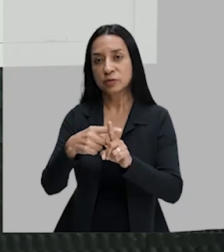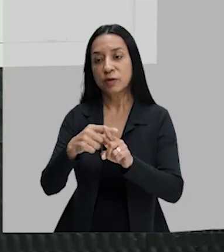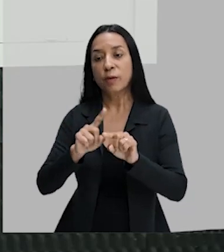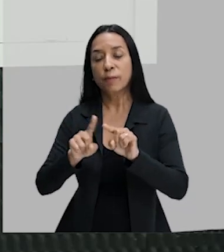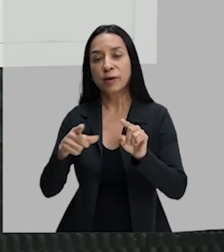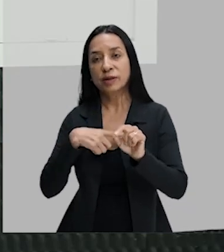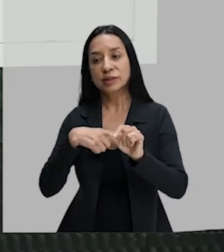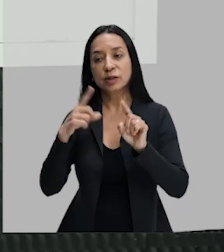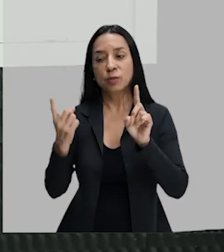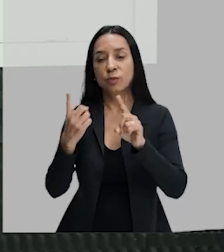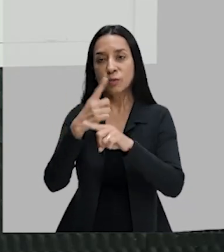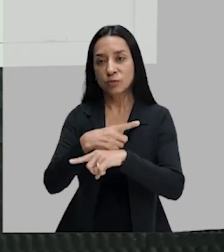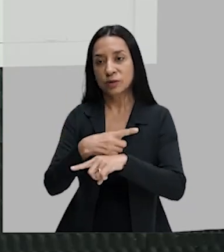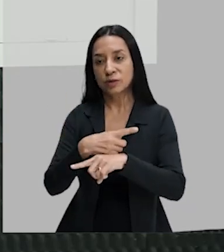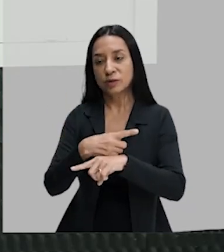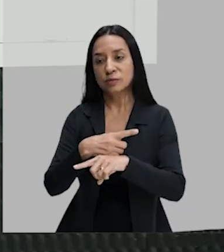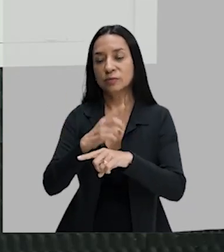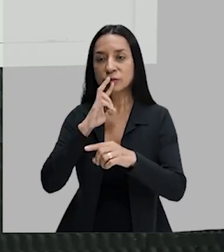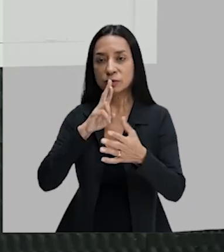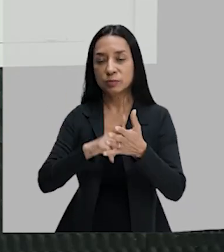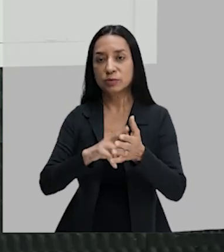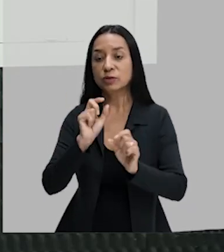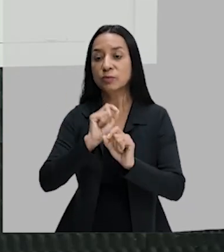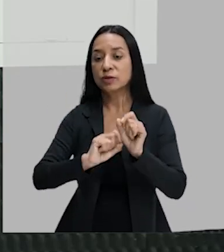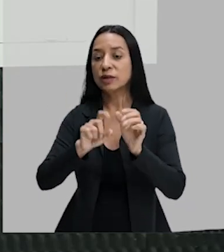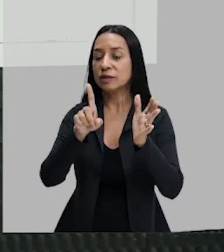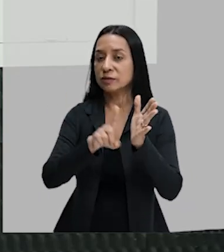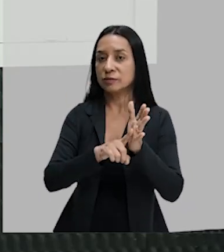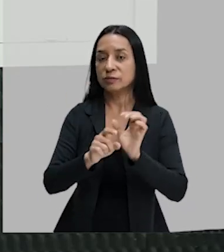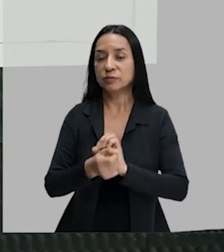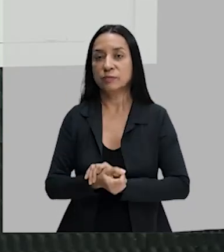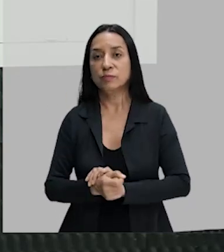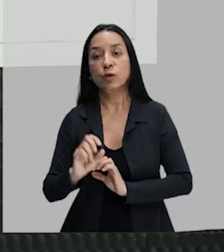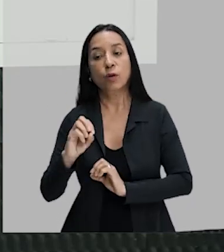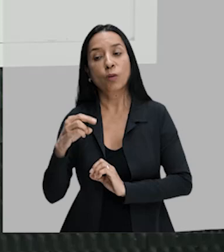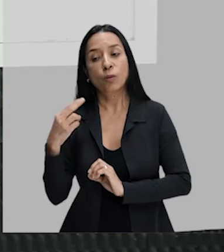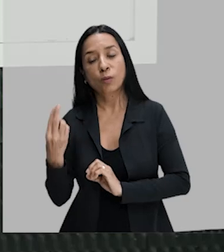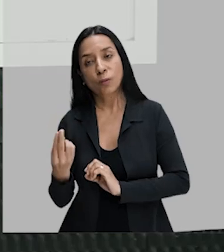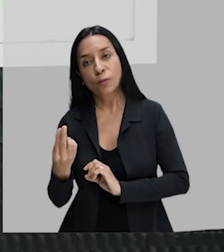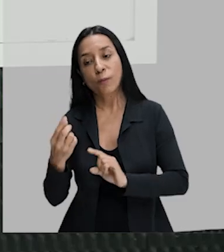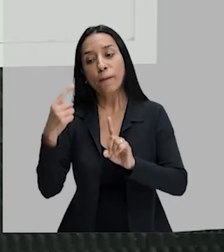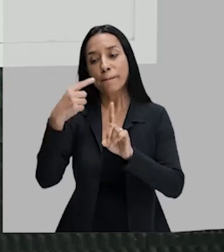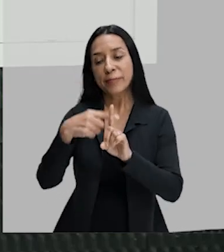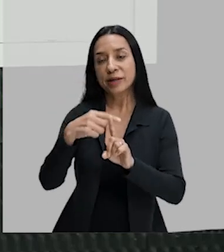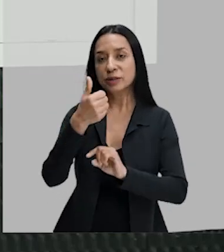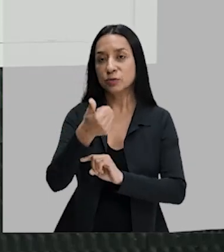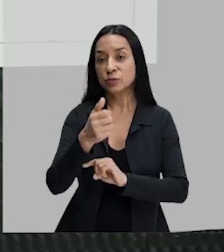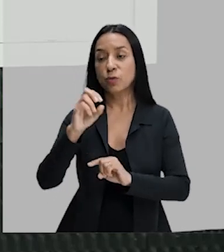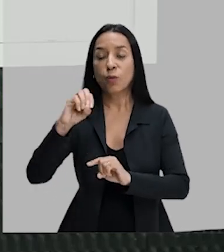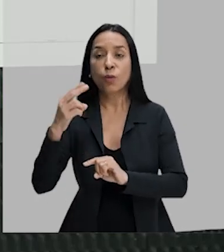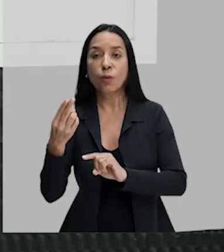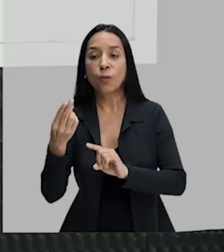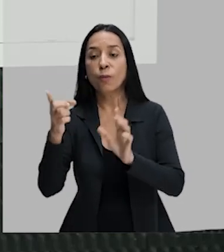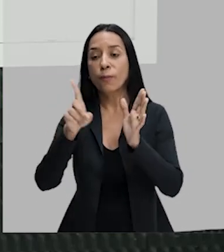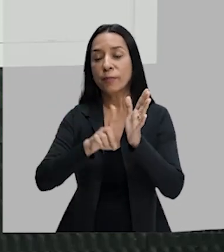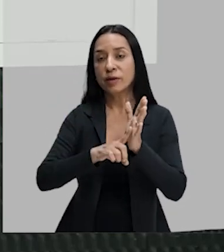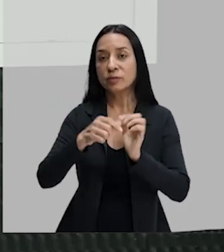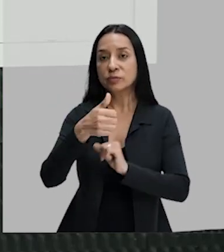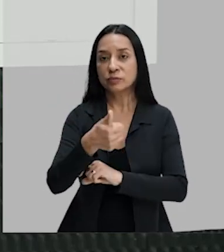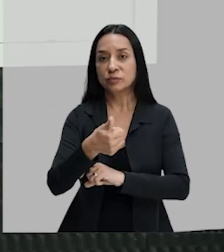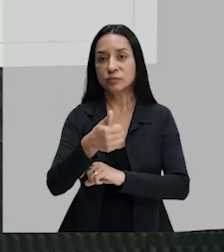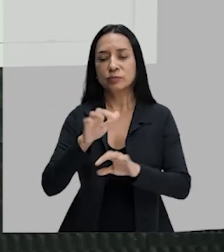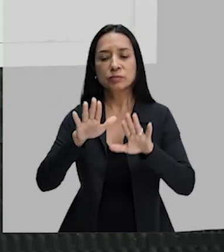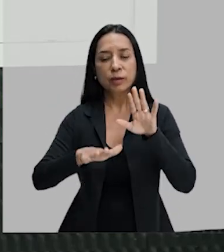ímpar, o resultado é negativo. Certo? Então, aqui ou vai dar mais 1 ou vai dar menos 1. Depende de